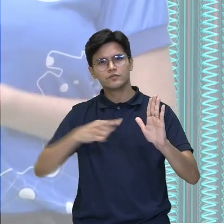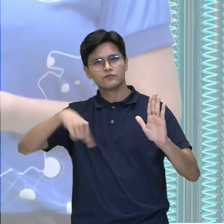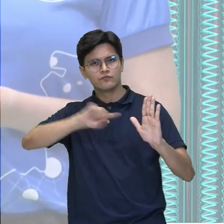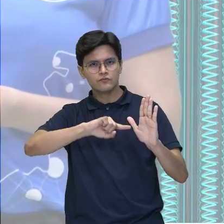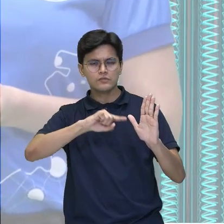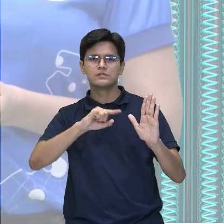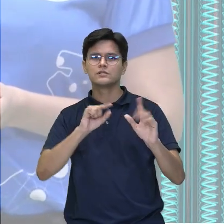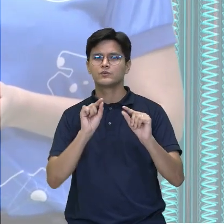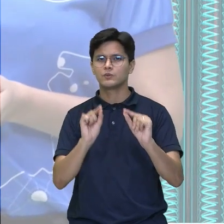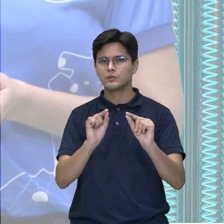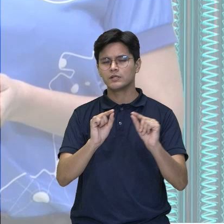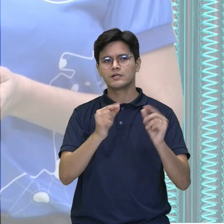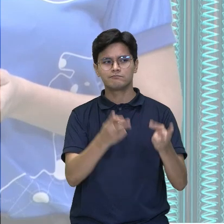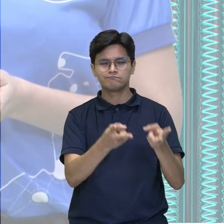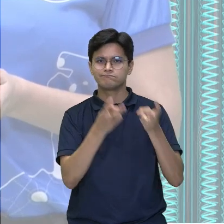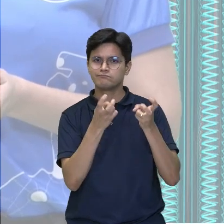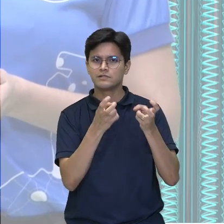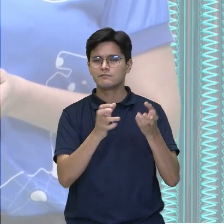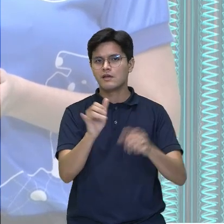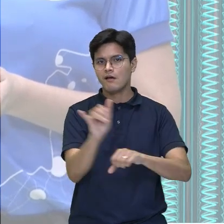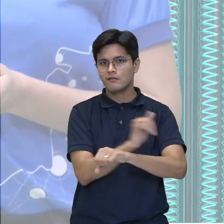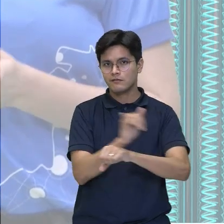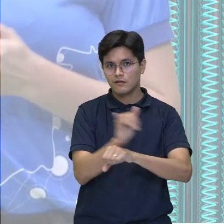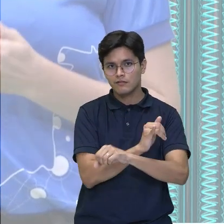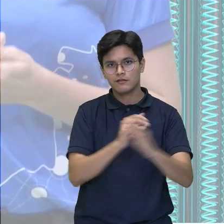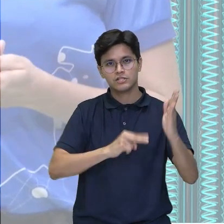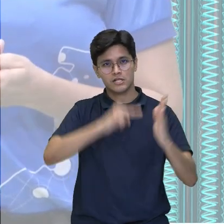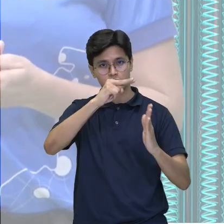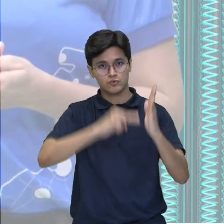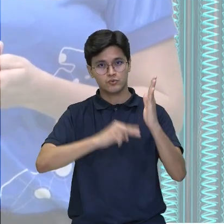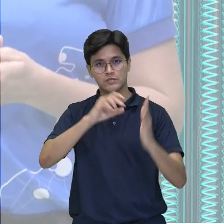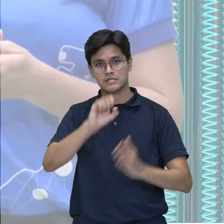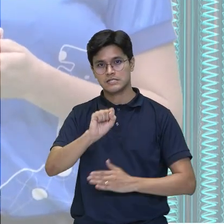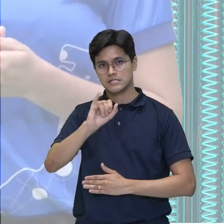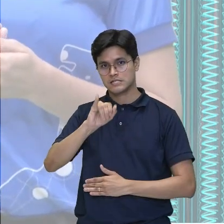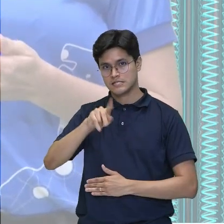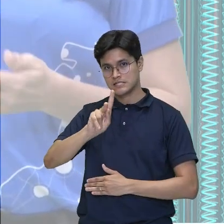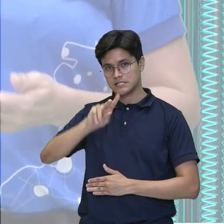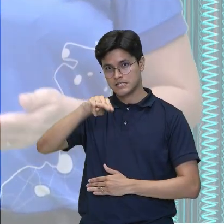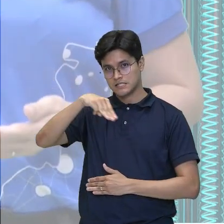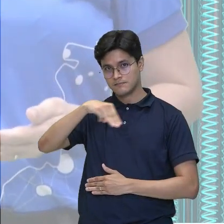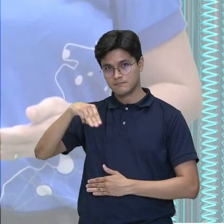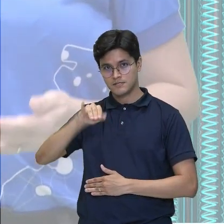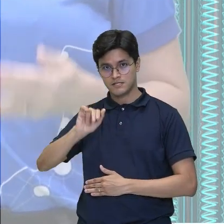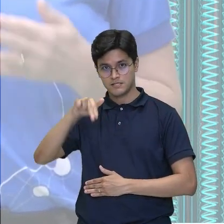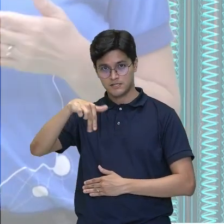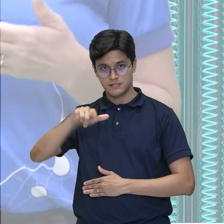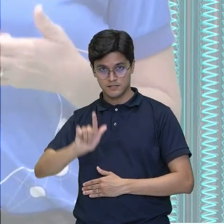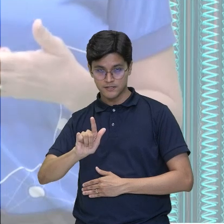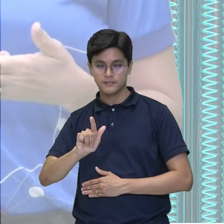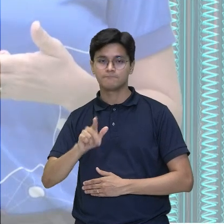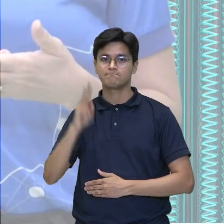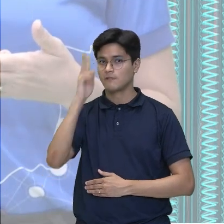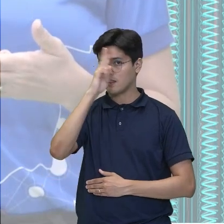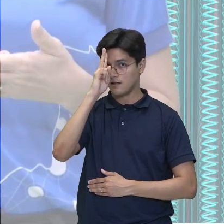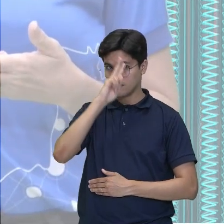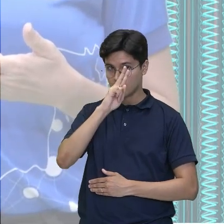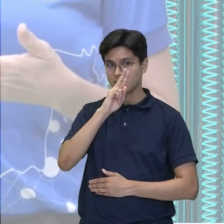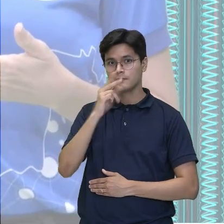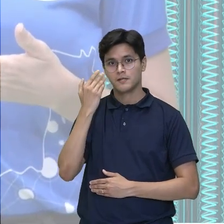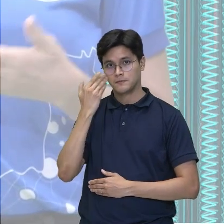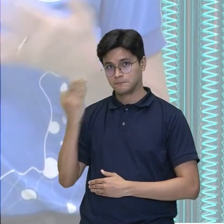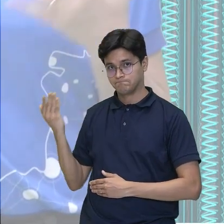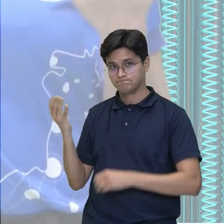estratégia de leitura skimming. Lembrem-se que o skimming é utilizado para